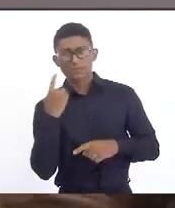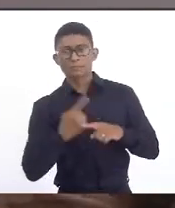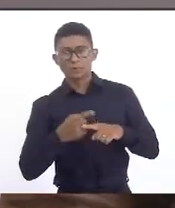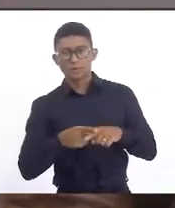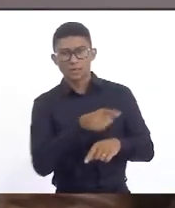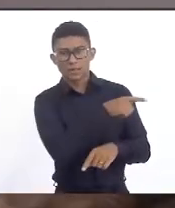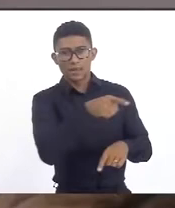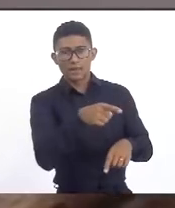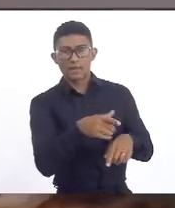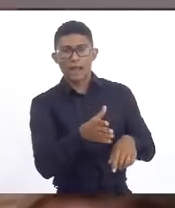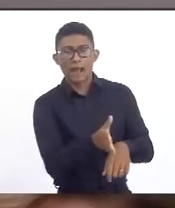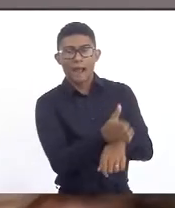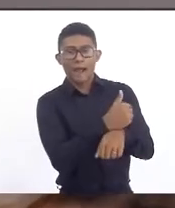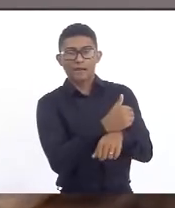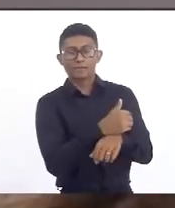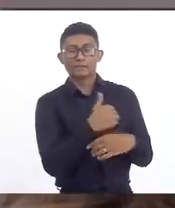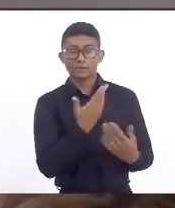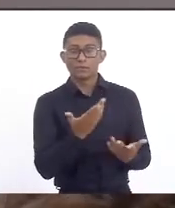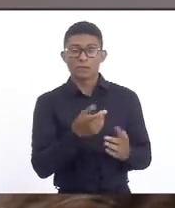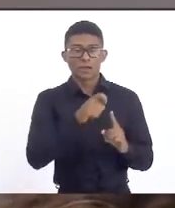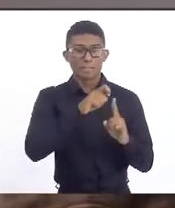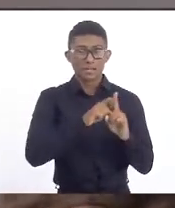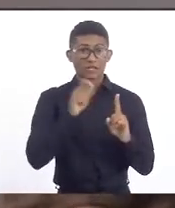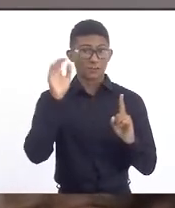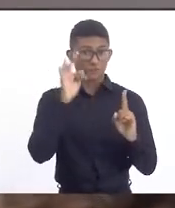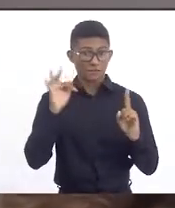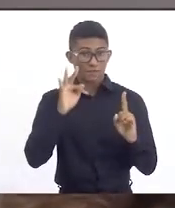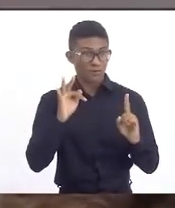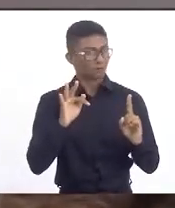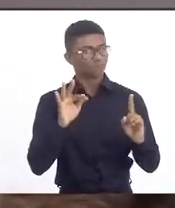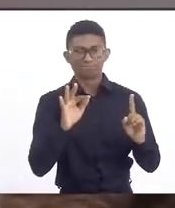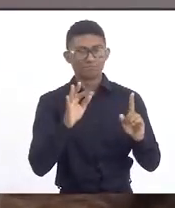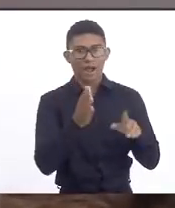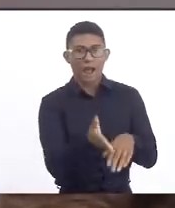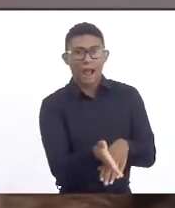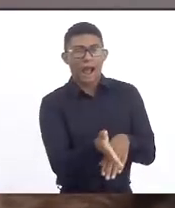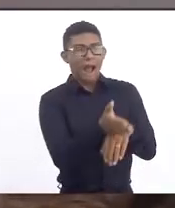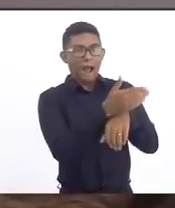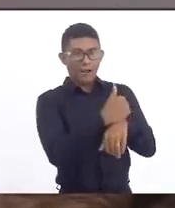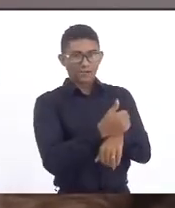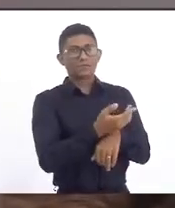seria só em fevereiro, anteciparam, então é mais uma questão para ser acompanhada.